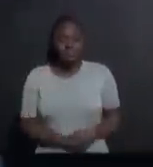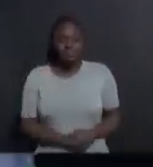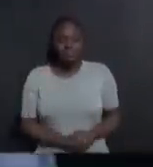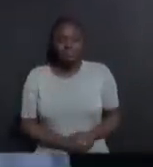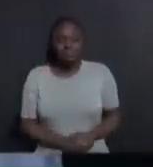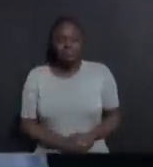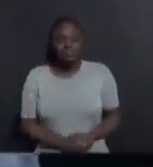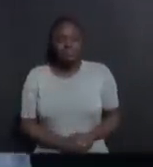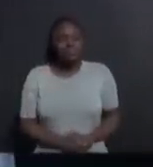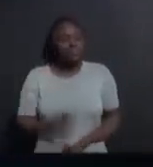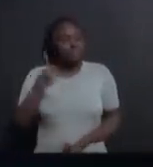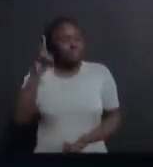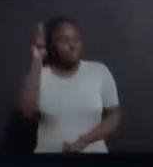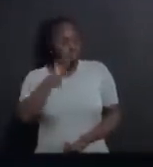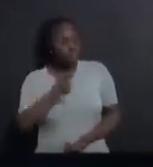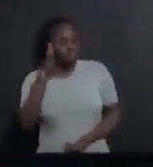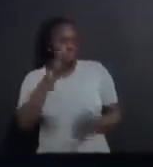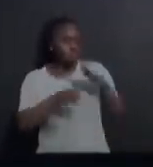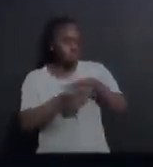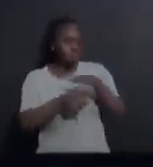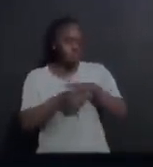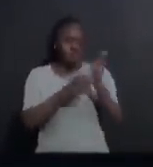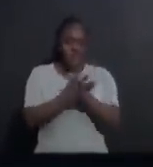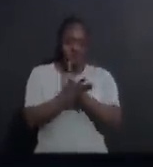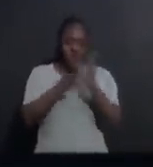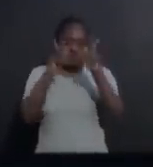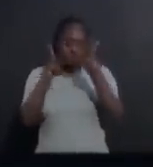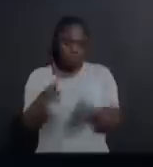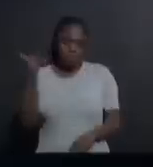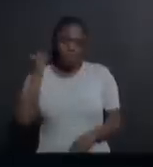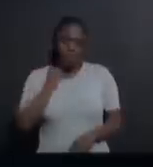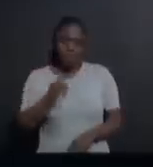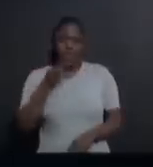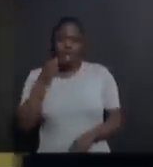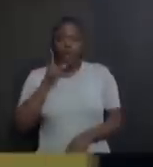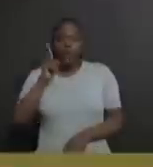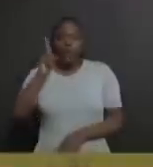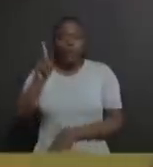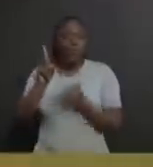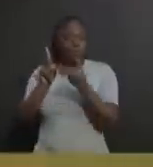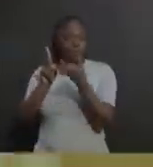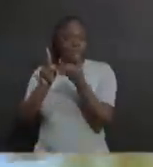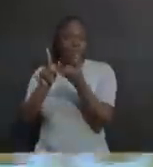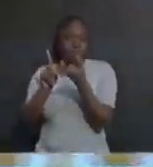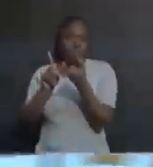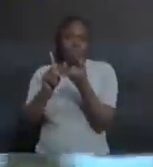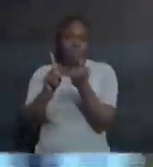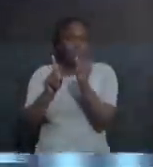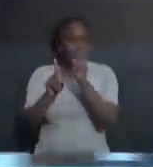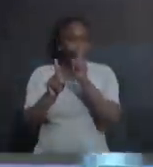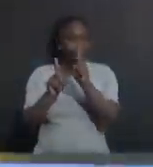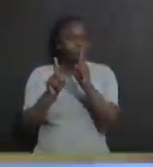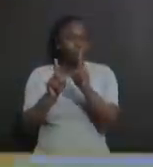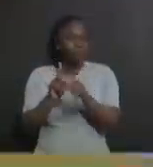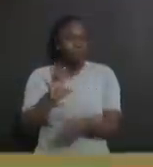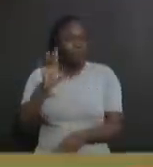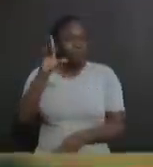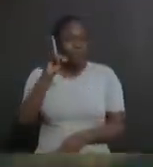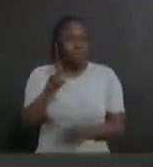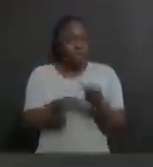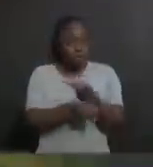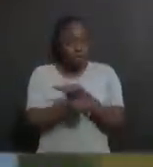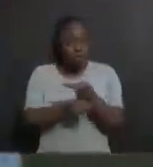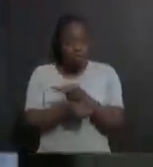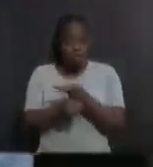Você sabia que Deus vai usar alguns aqui nessa noite para profetizar para quem está do lado aí, para falar uma palavra? Uma palavra. Deus está procurando